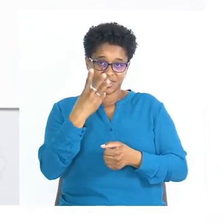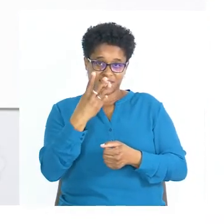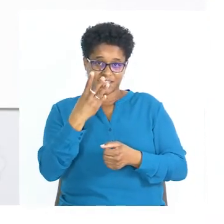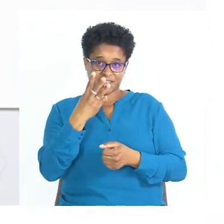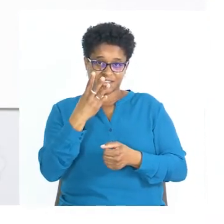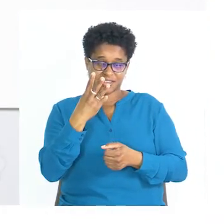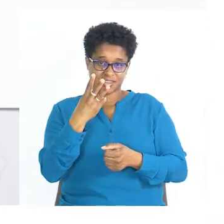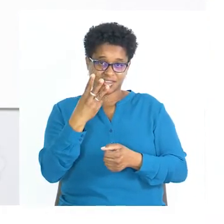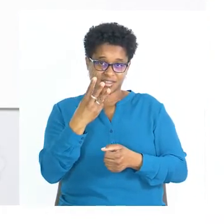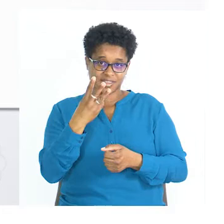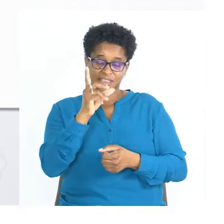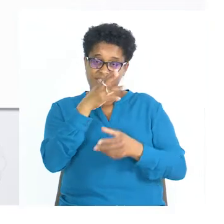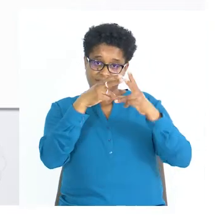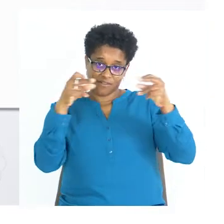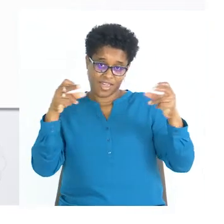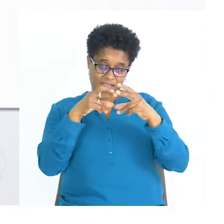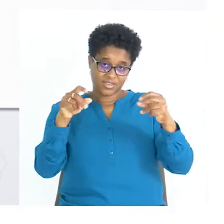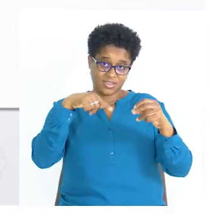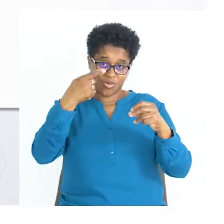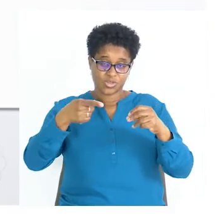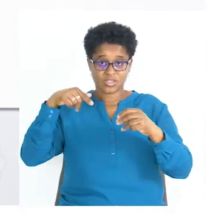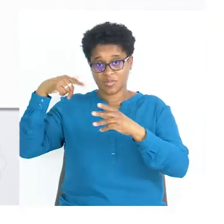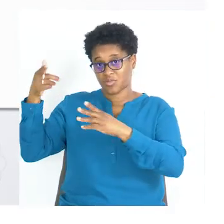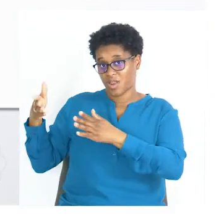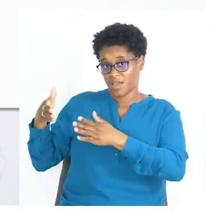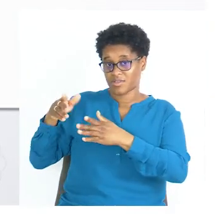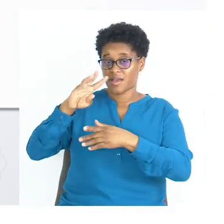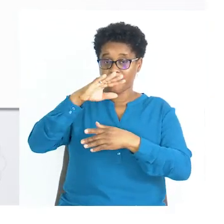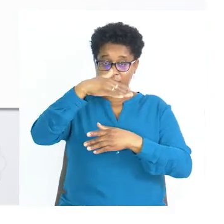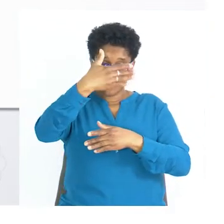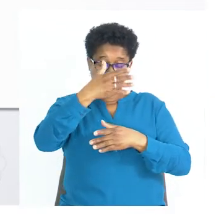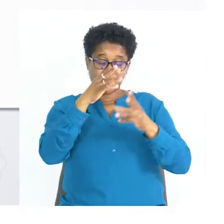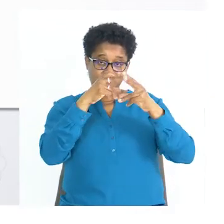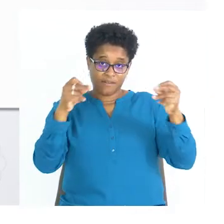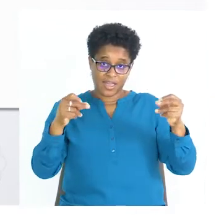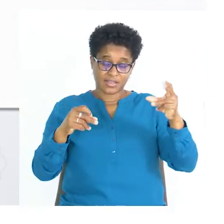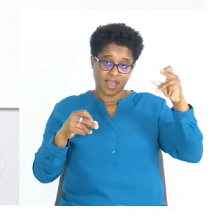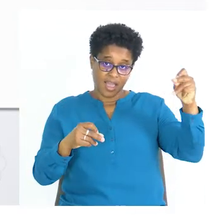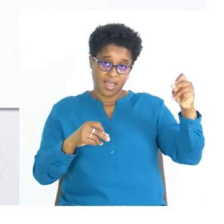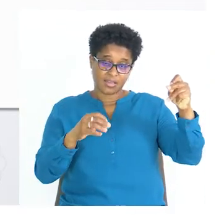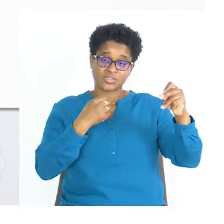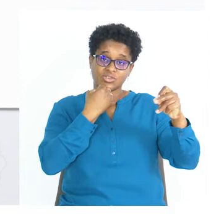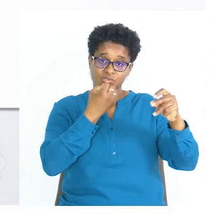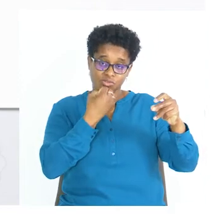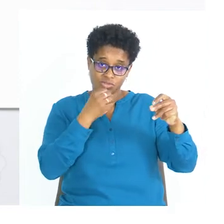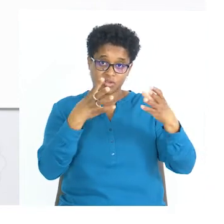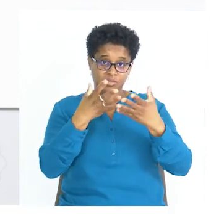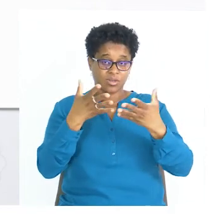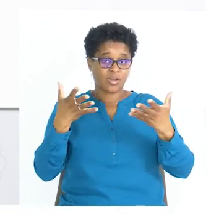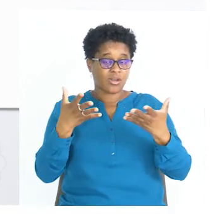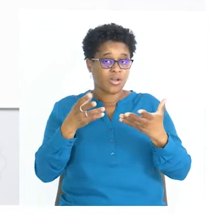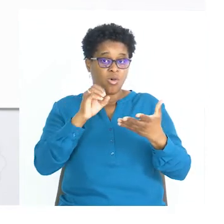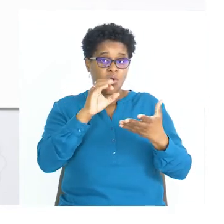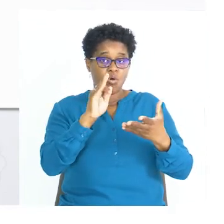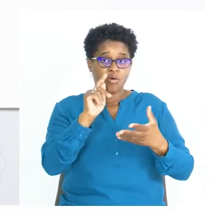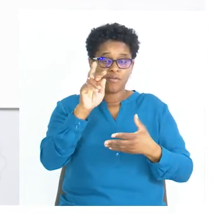três frases, a outra está do outro lado. A primeira frase da linha A, desfruta das melhores ofertas da CV